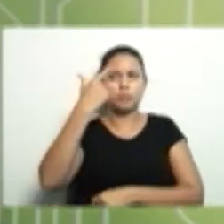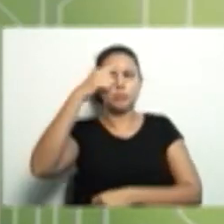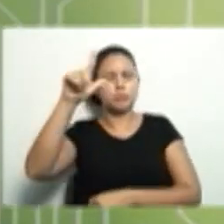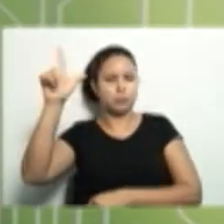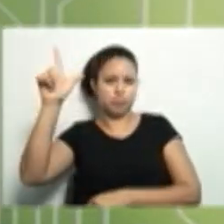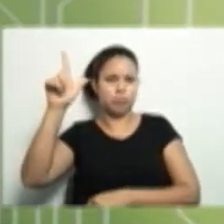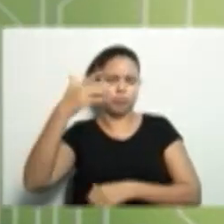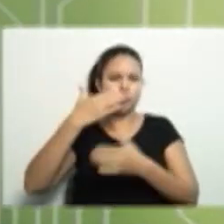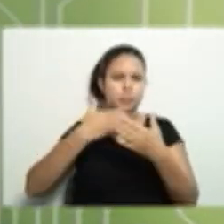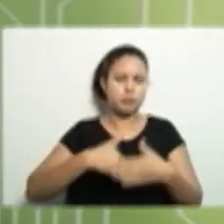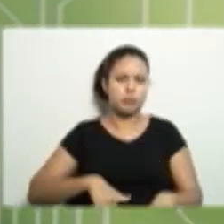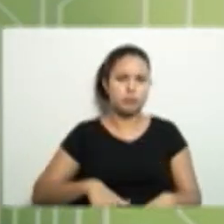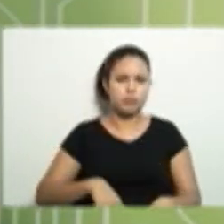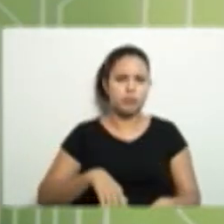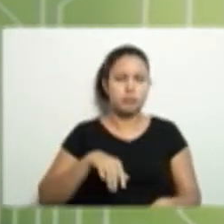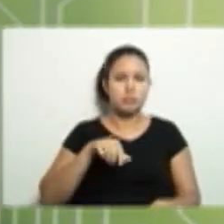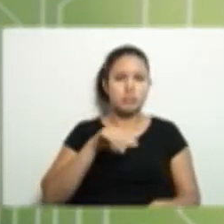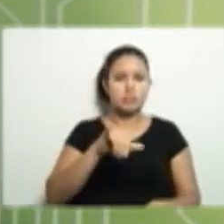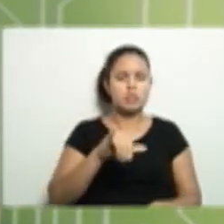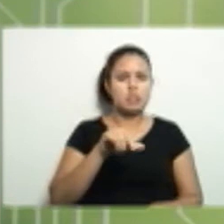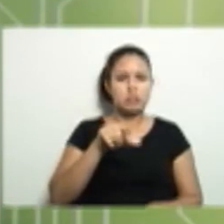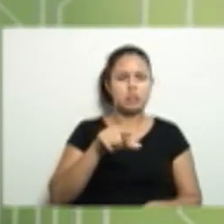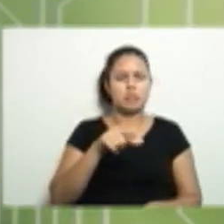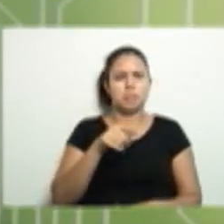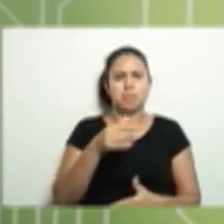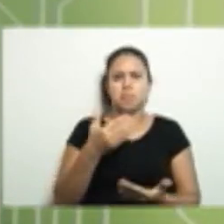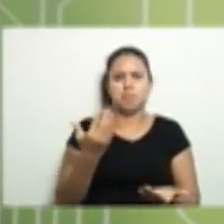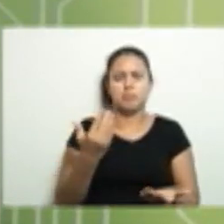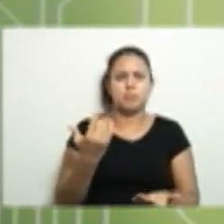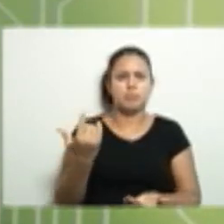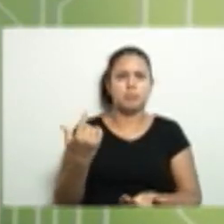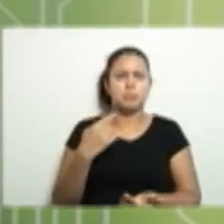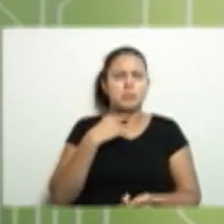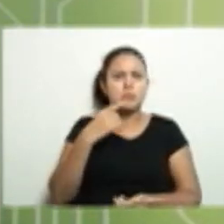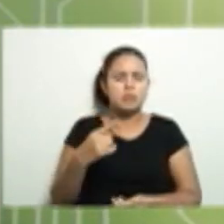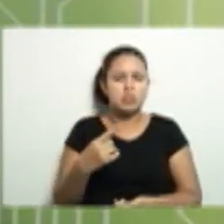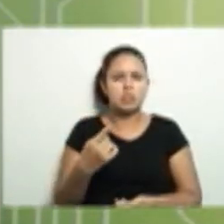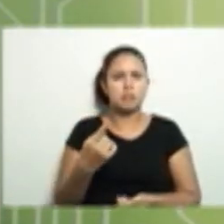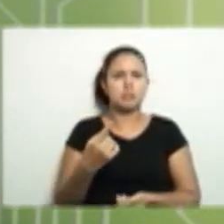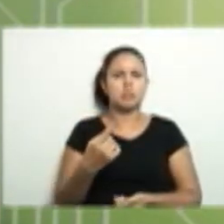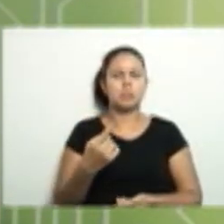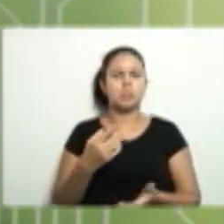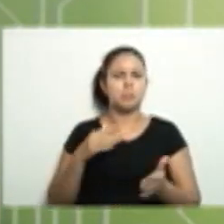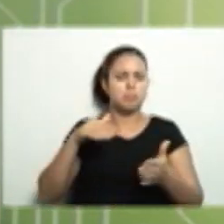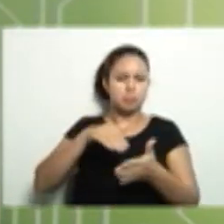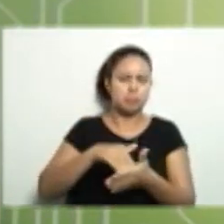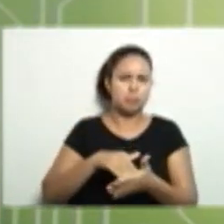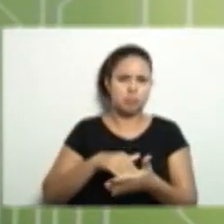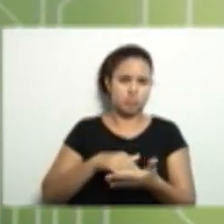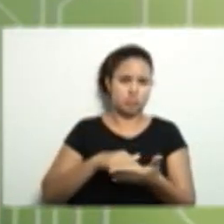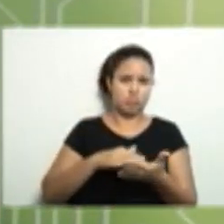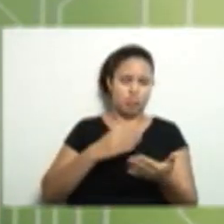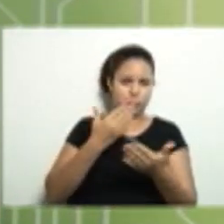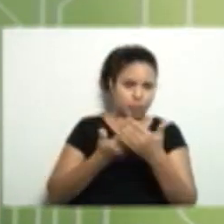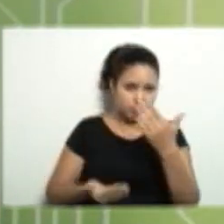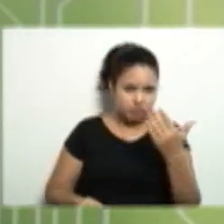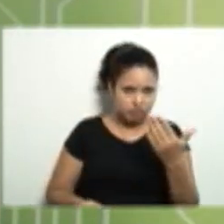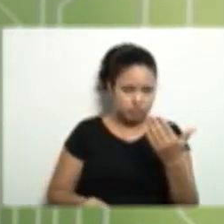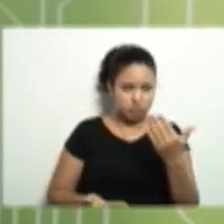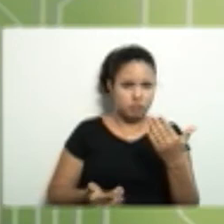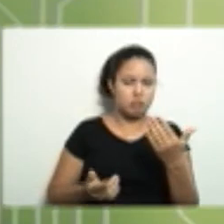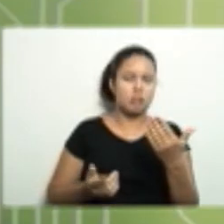não alcançarem a média, quando a gente buscar a média da prova e das atividades, nós vamos ter no nosso calendário agendado a data